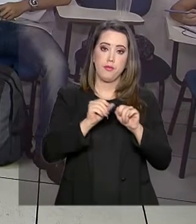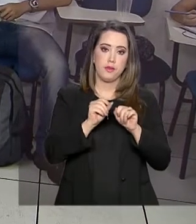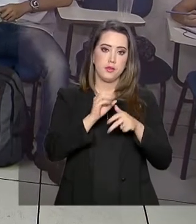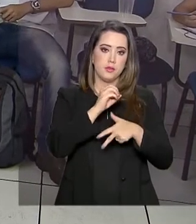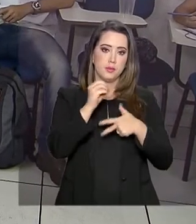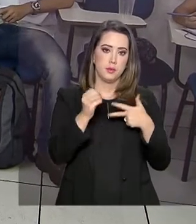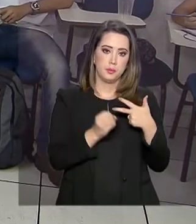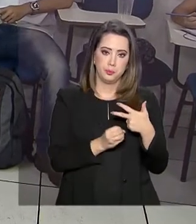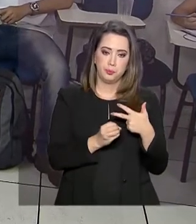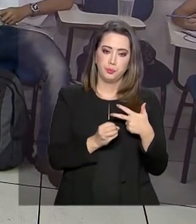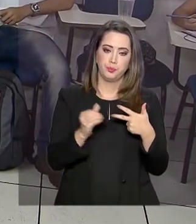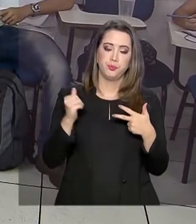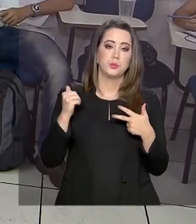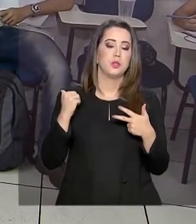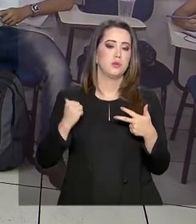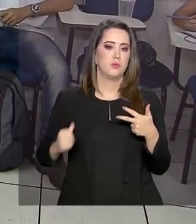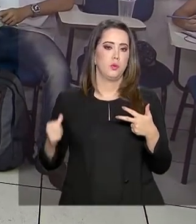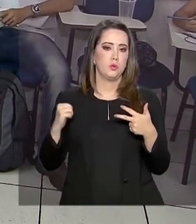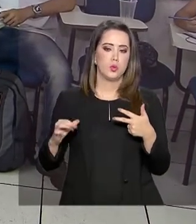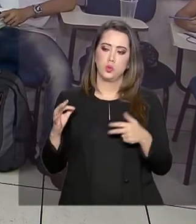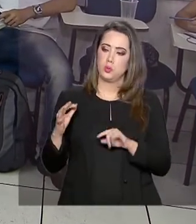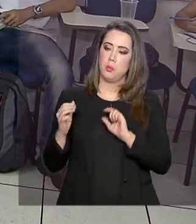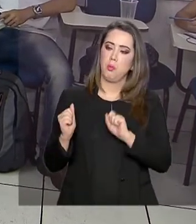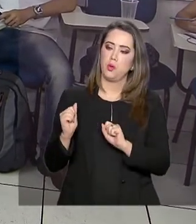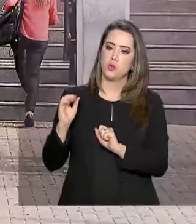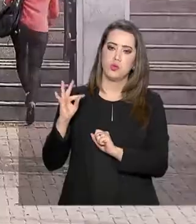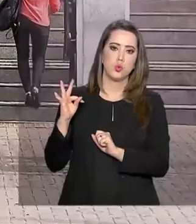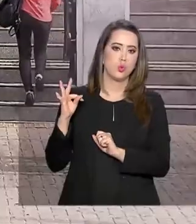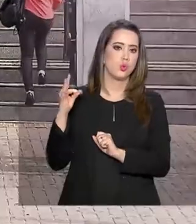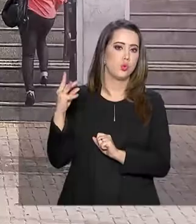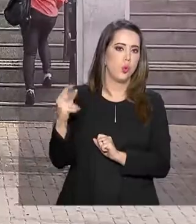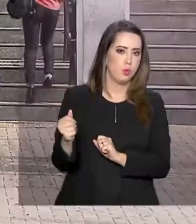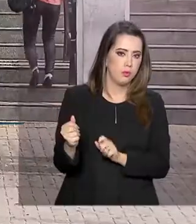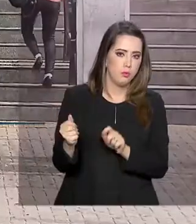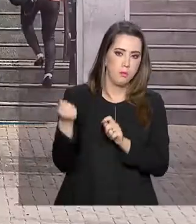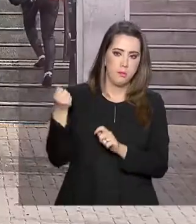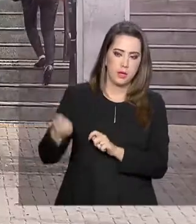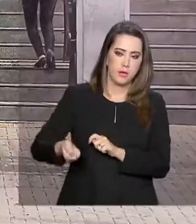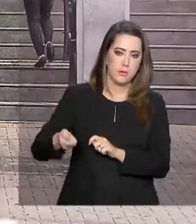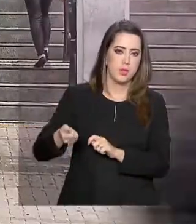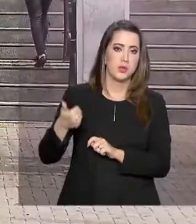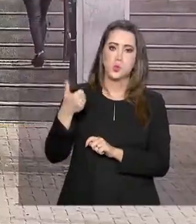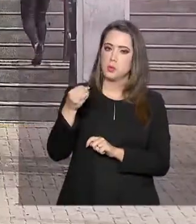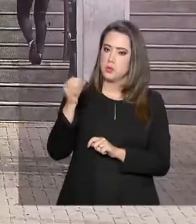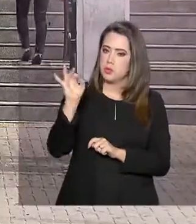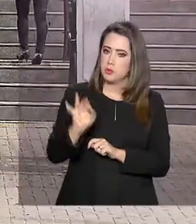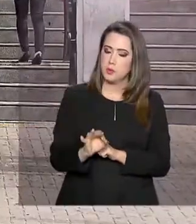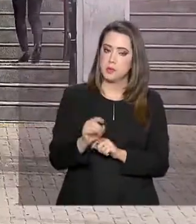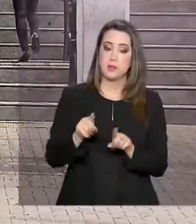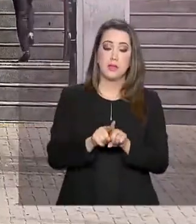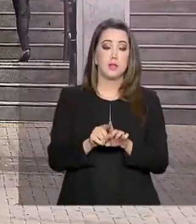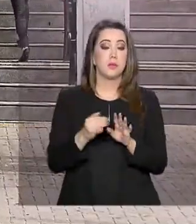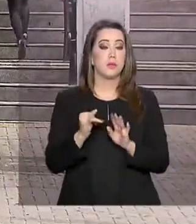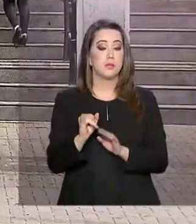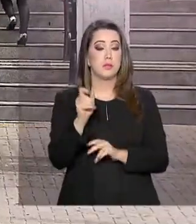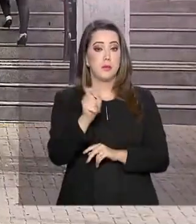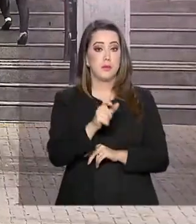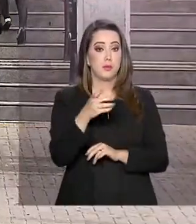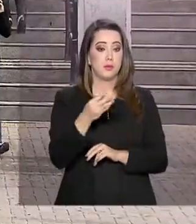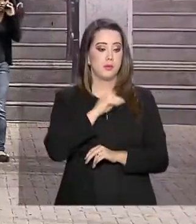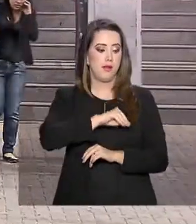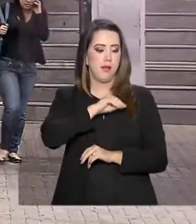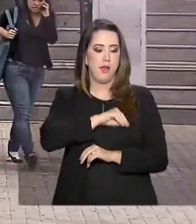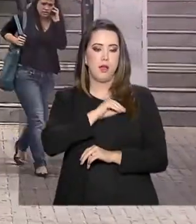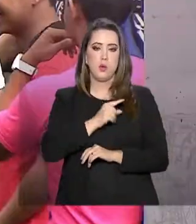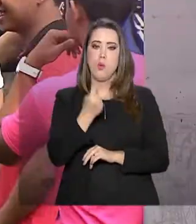Ensino Médio. As bolsas podem ser integrais ou parciais. As integrais são para estudantes com renda familiar bruta per capita de até